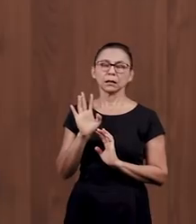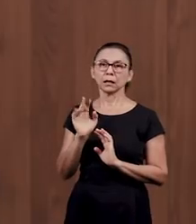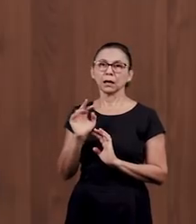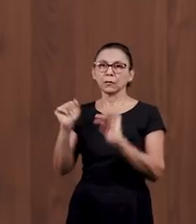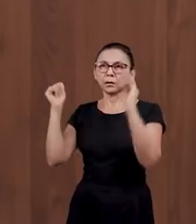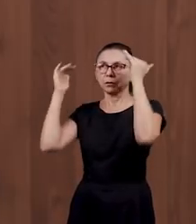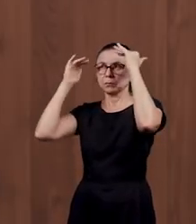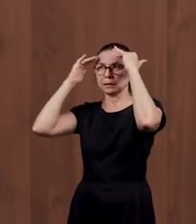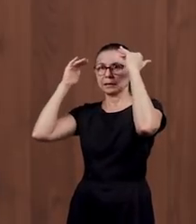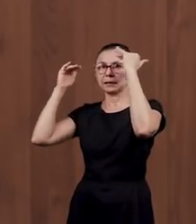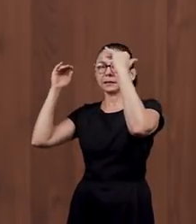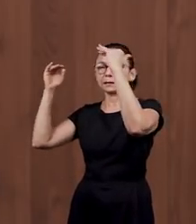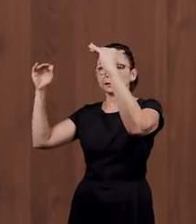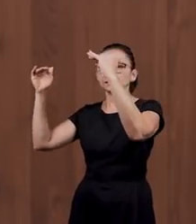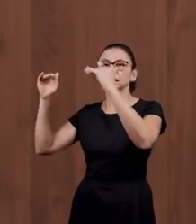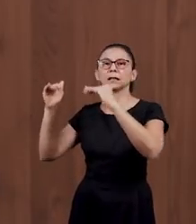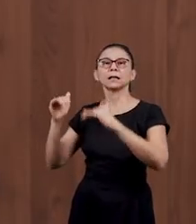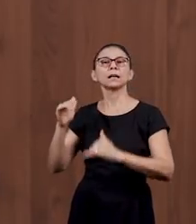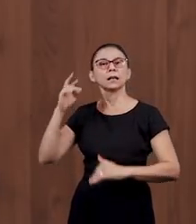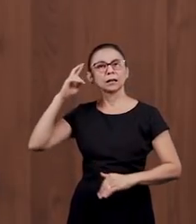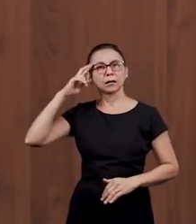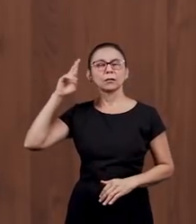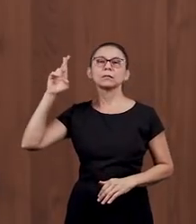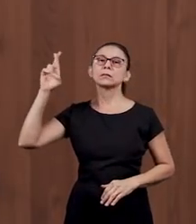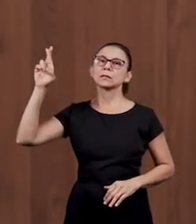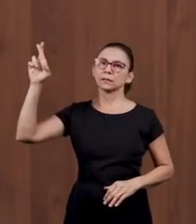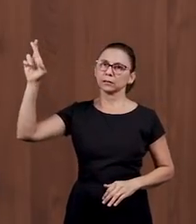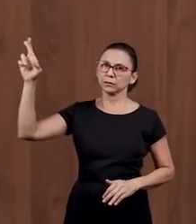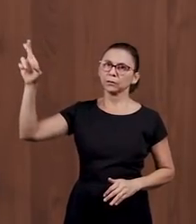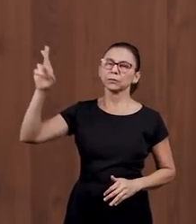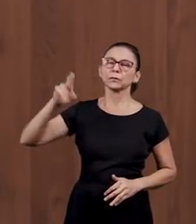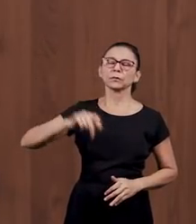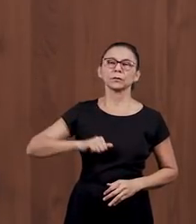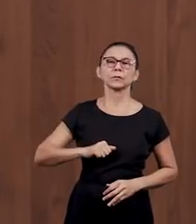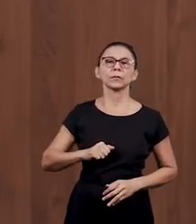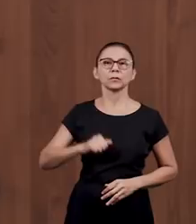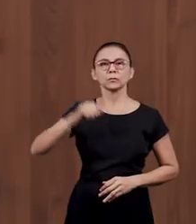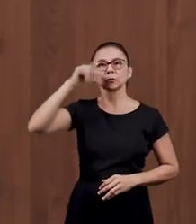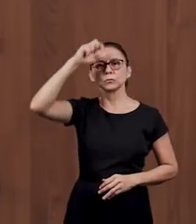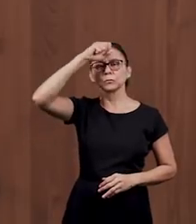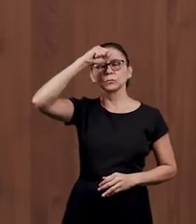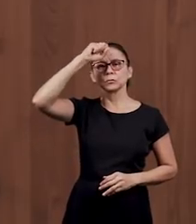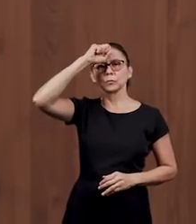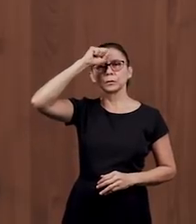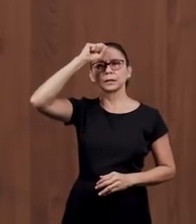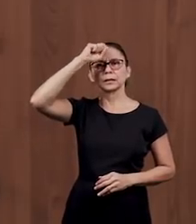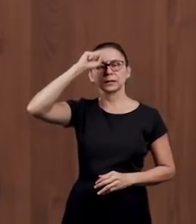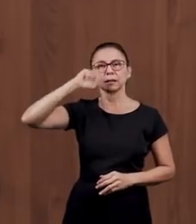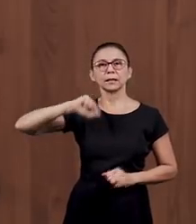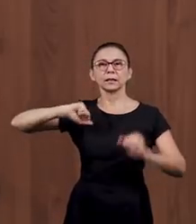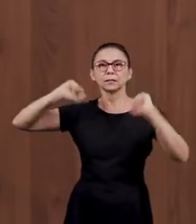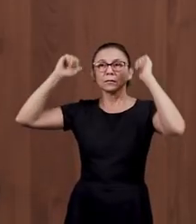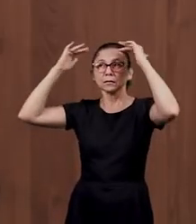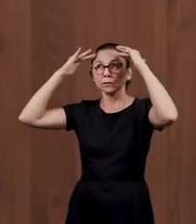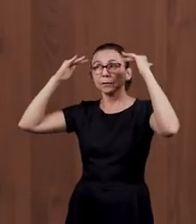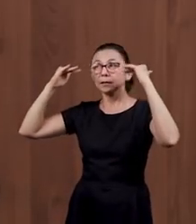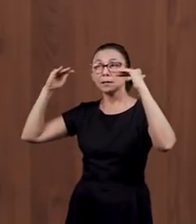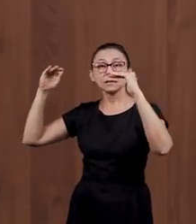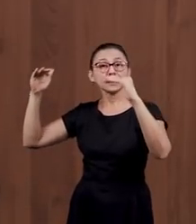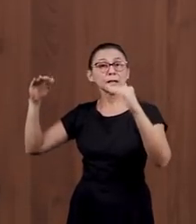coisas erradas. Samuel obedecia aquilo que ele estava aprendendo diante